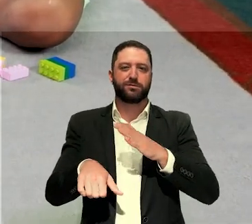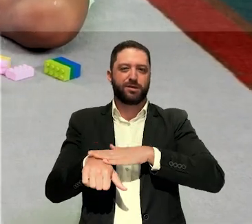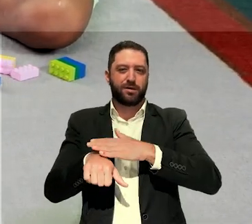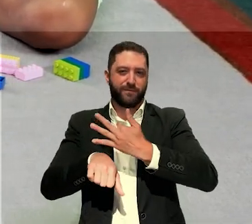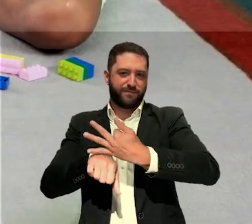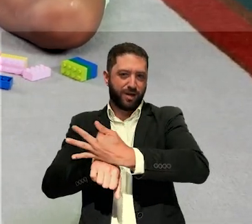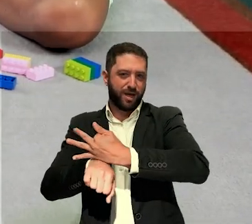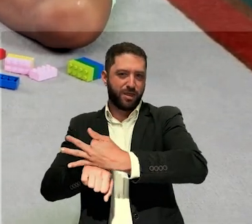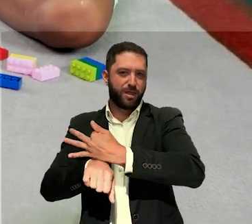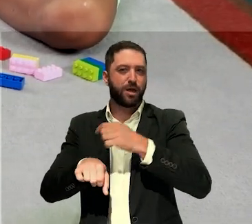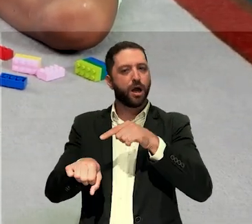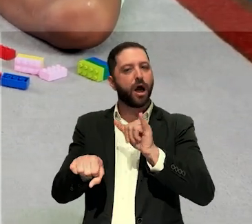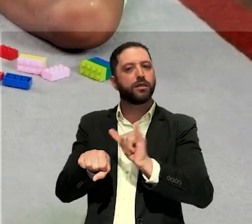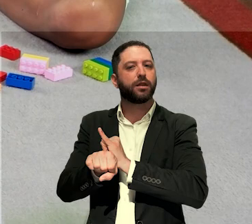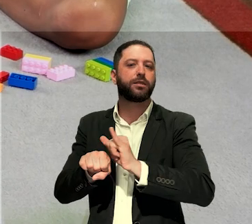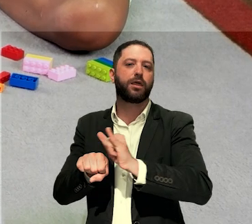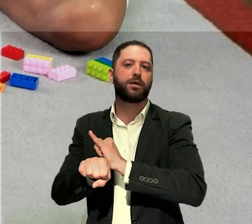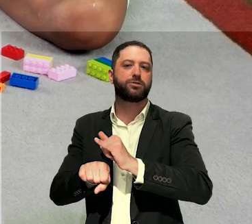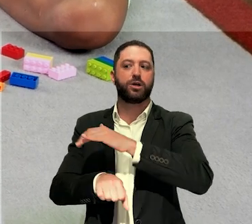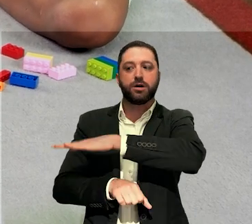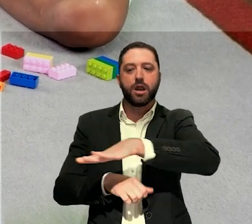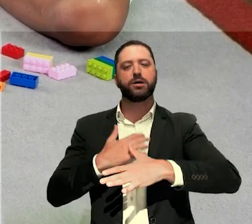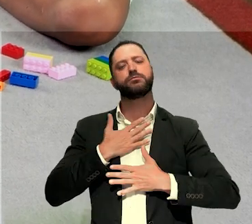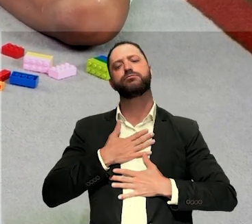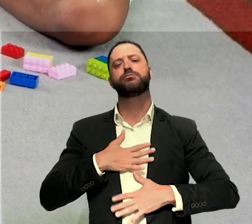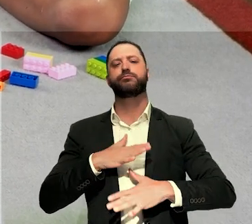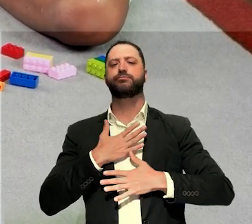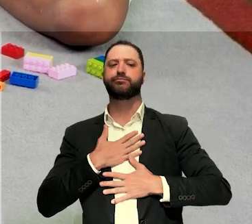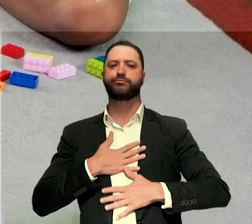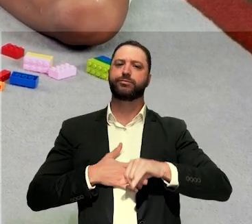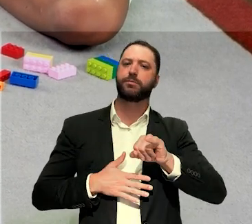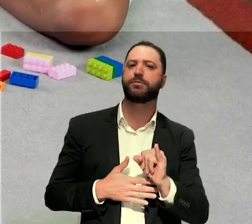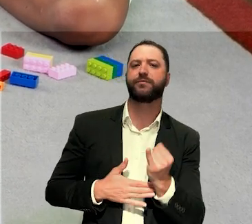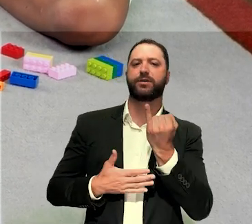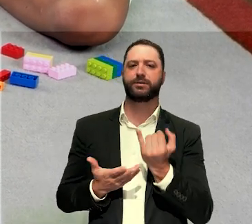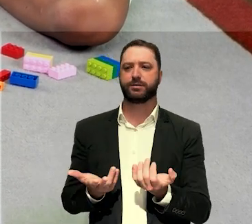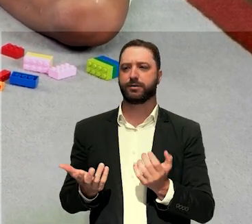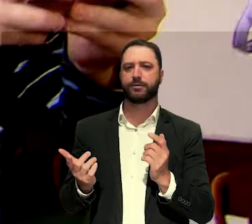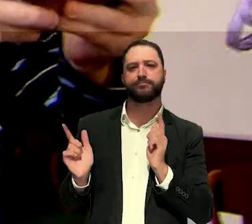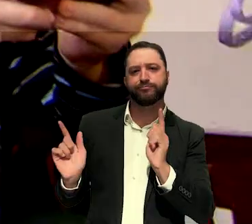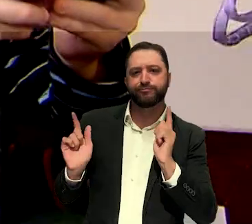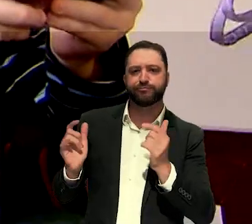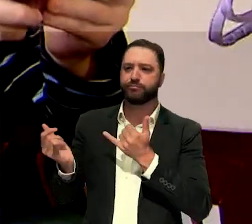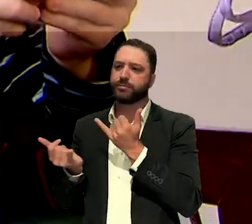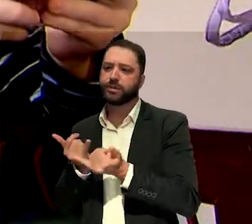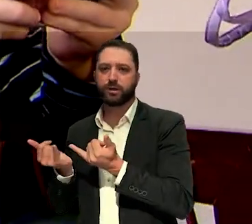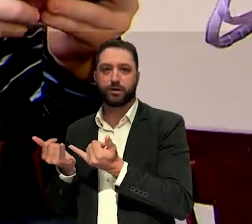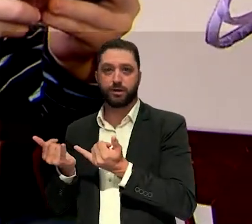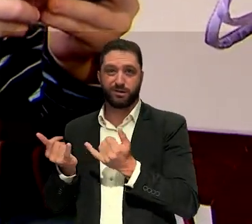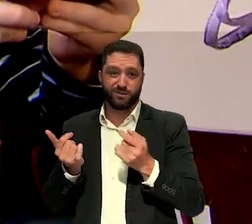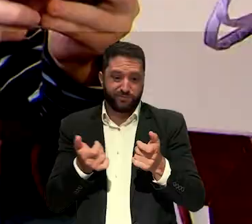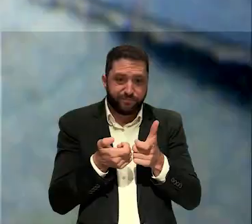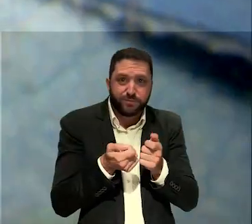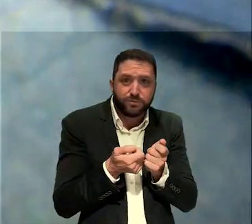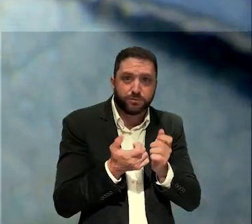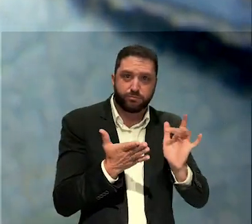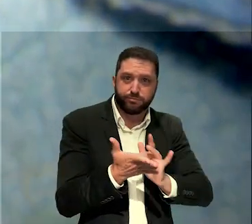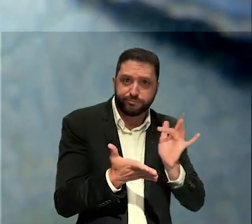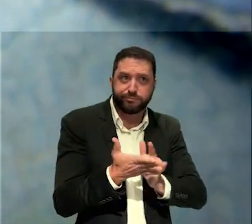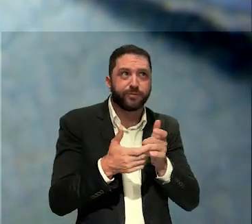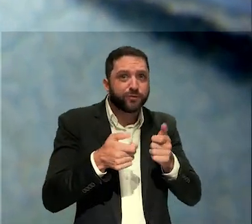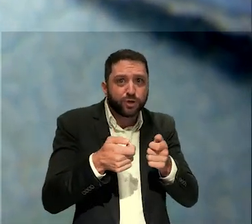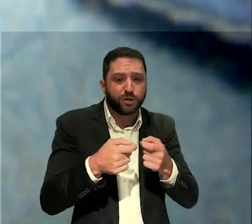motivo, as pausas de férias são estratégicas para o relaxamento deles. E os celulares e videogames